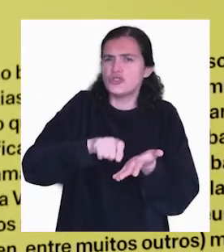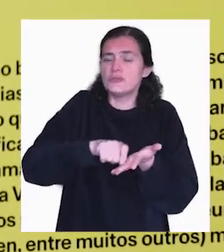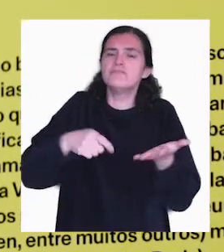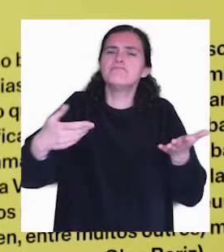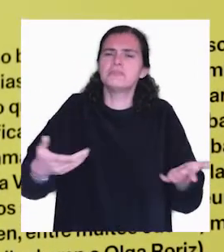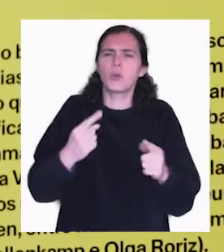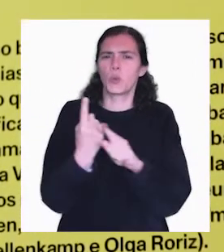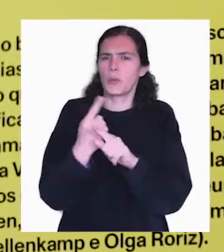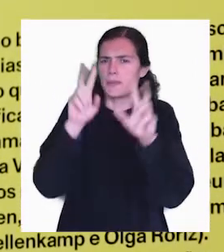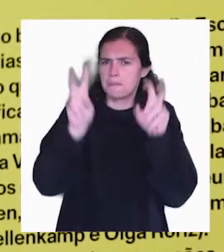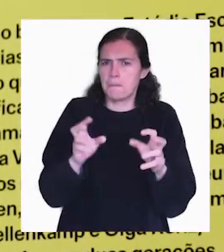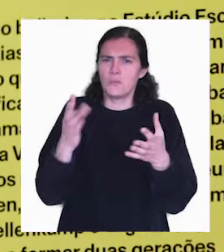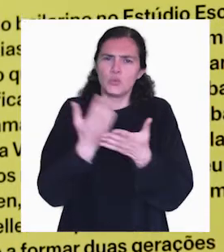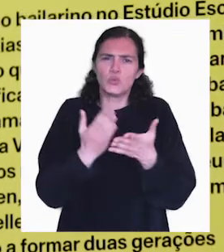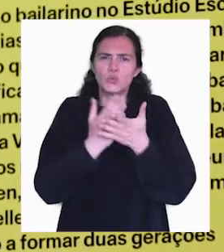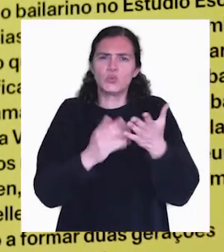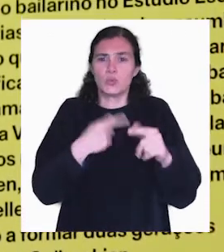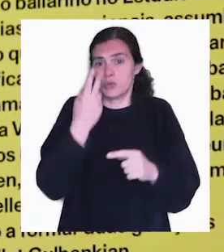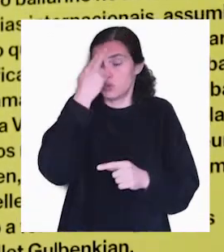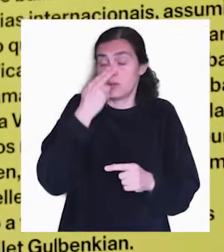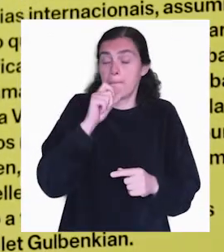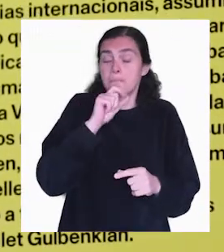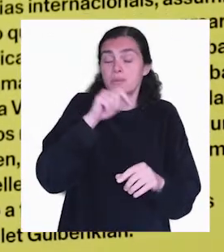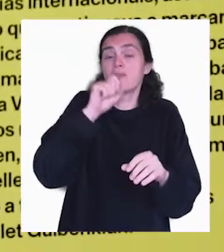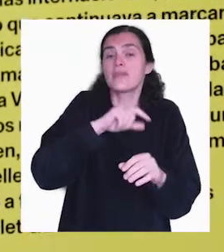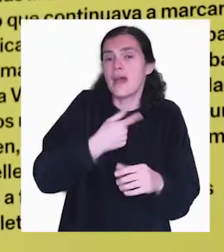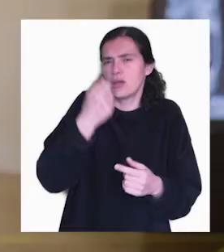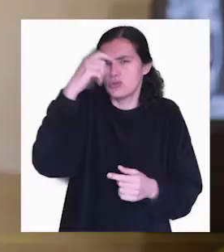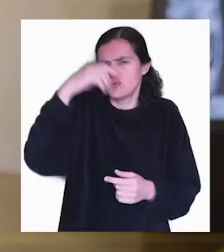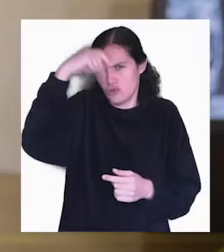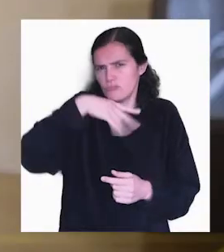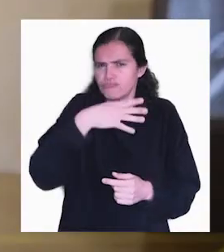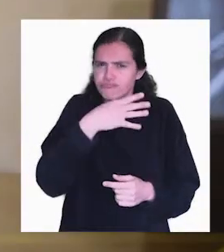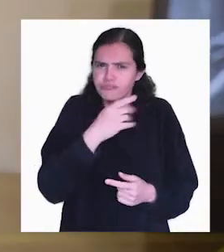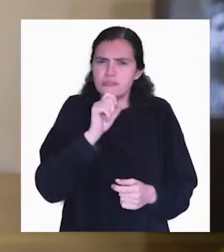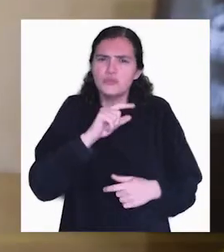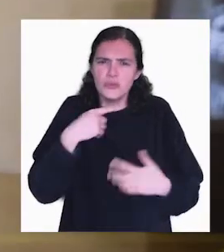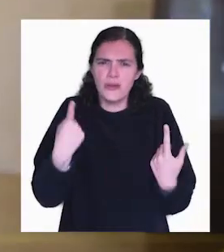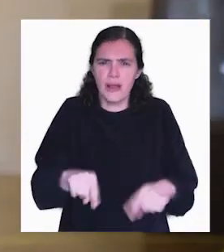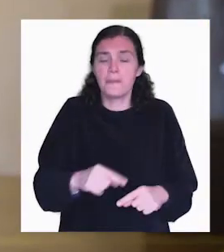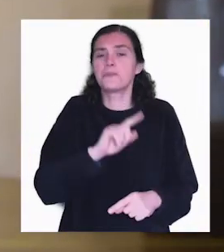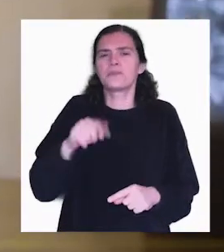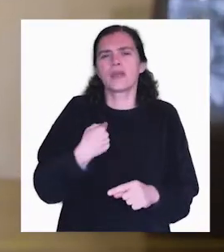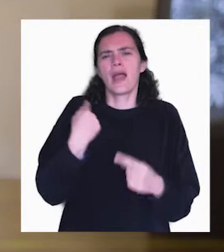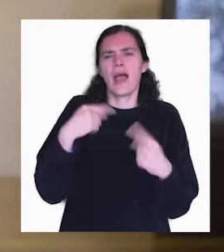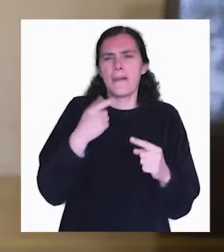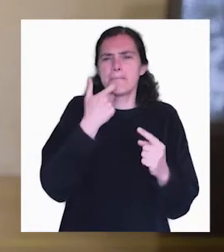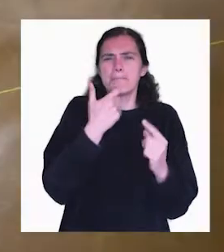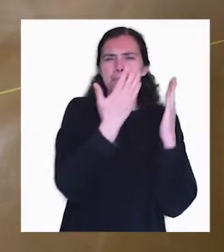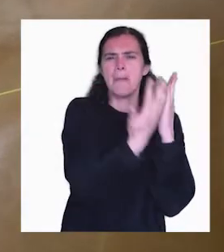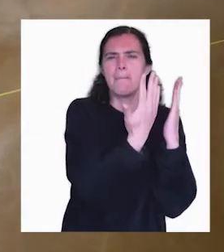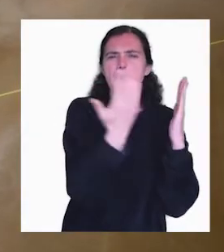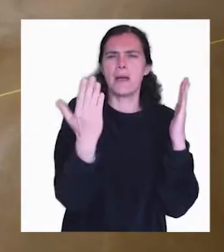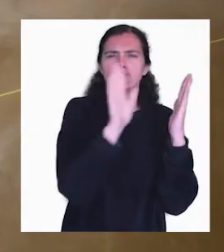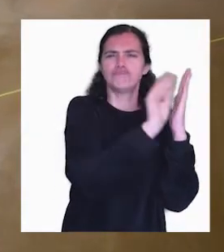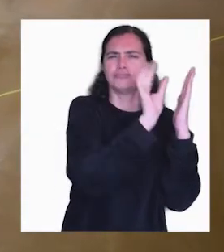que estudam dentro destas histórias possíveis, dentro destas narrativas possíveis, e assim preenchemos estas paredes